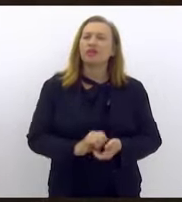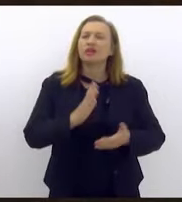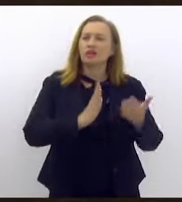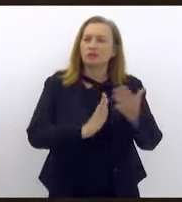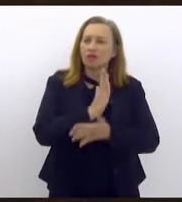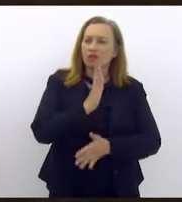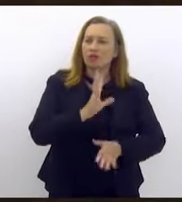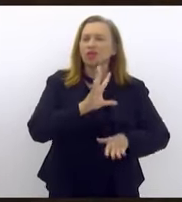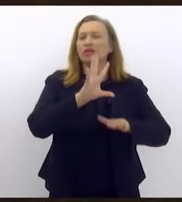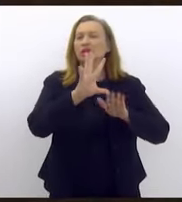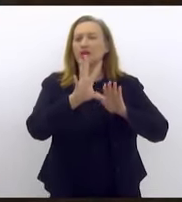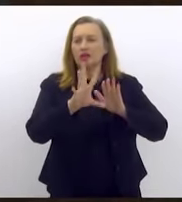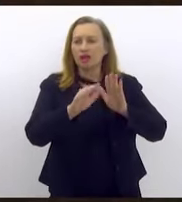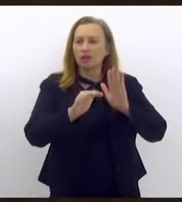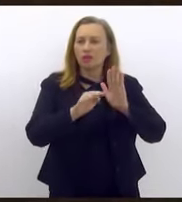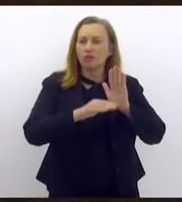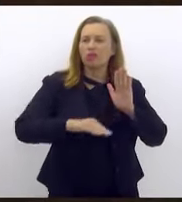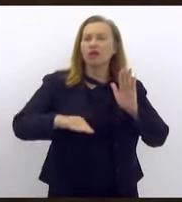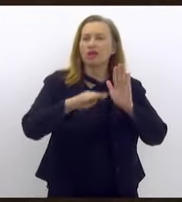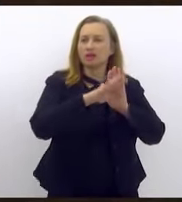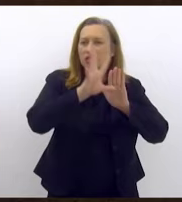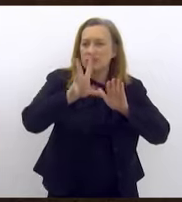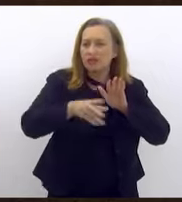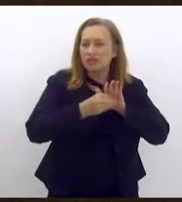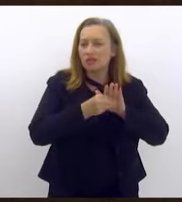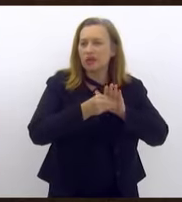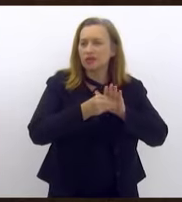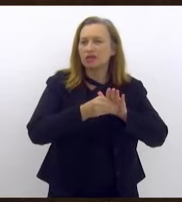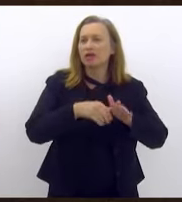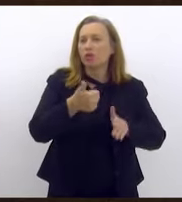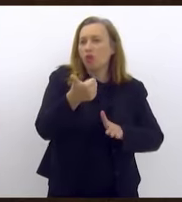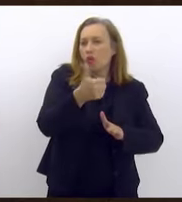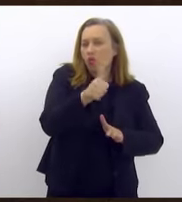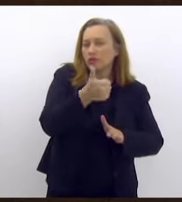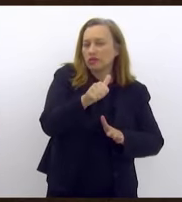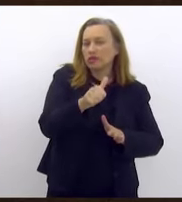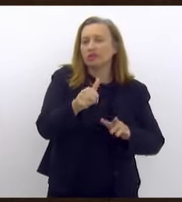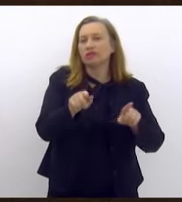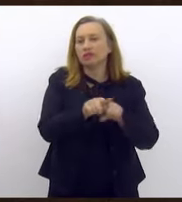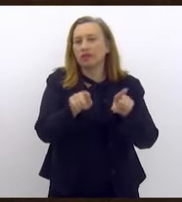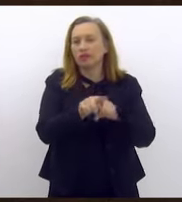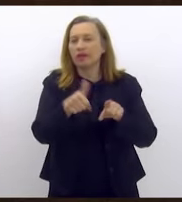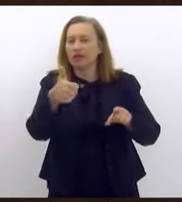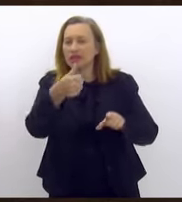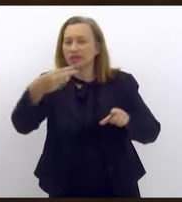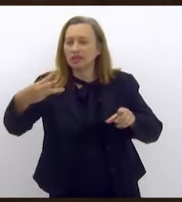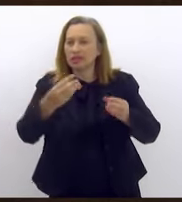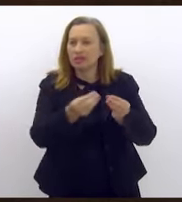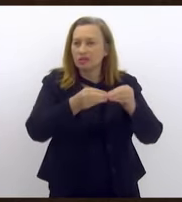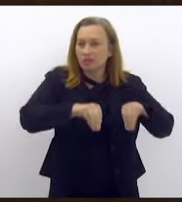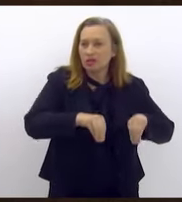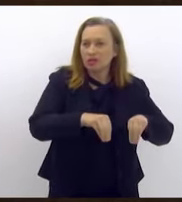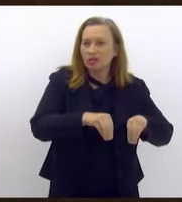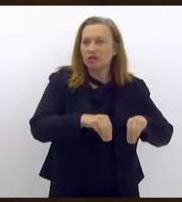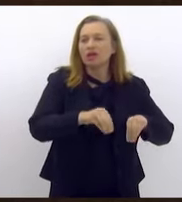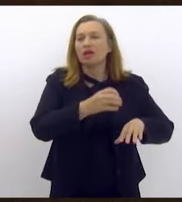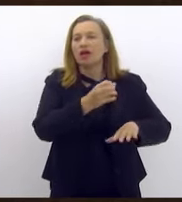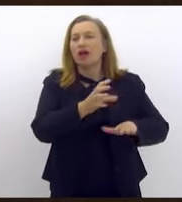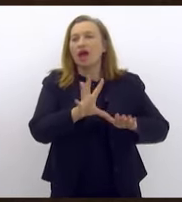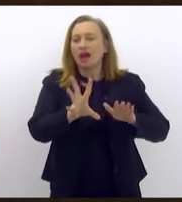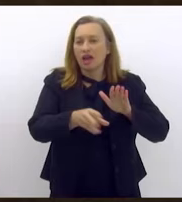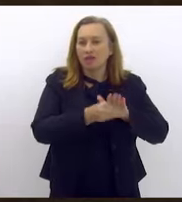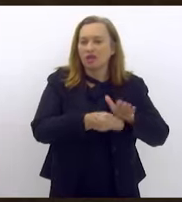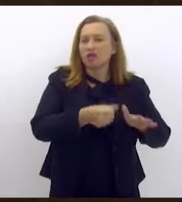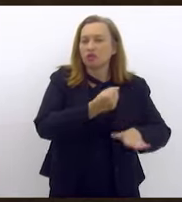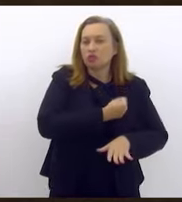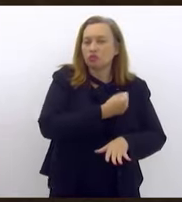favorável com subemenda aglutinativa. As emendas 11 e 13, prejudicadas as emendas número 2,